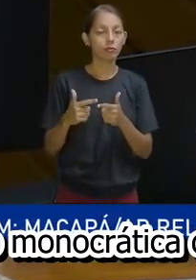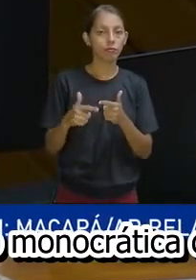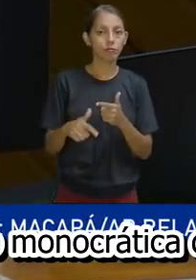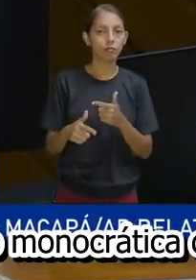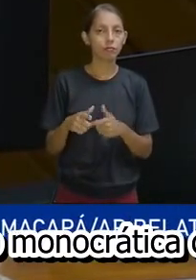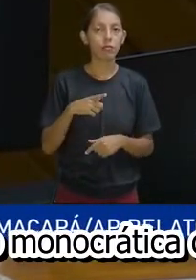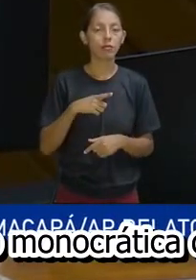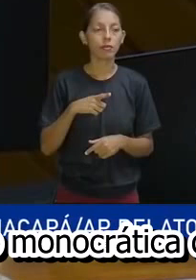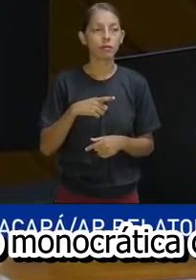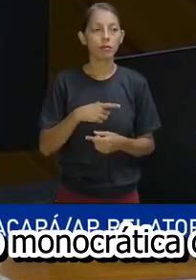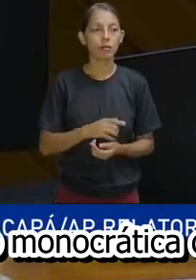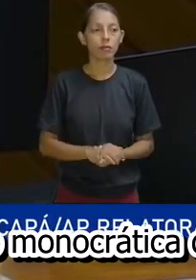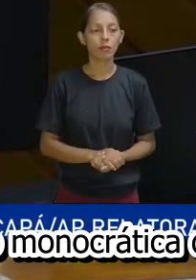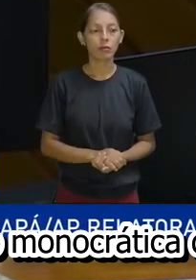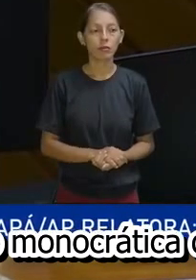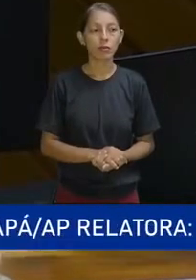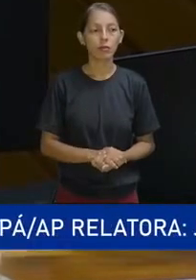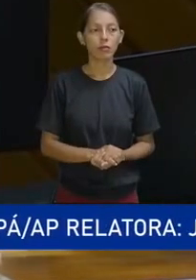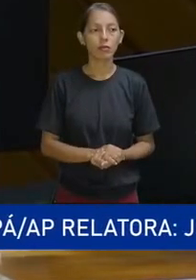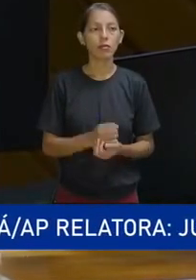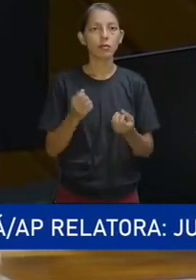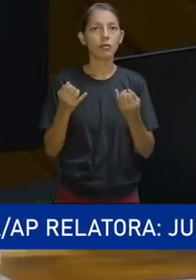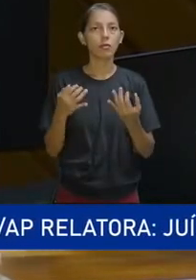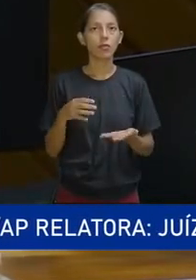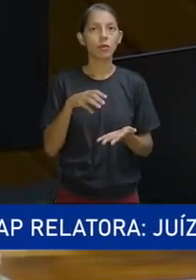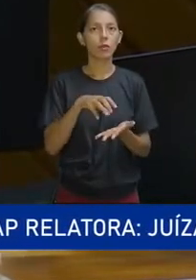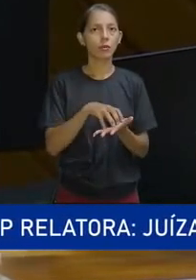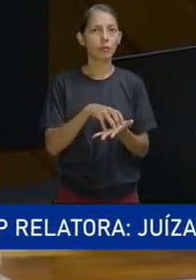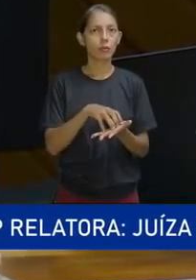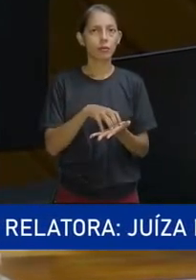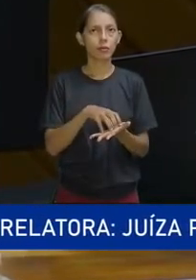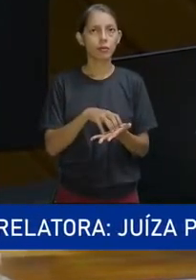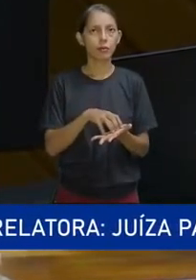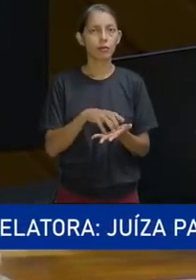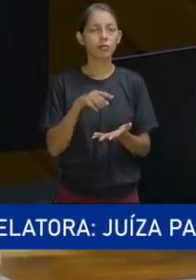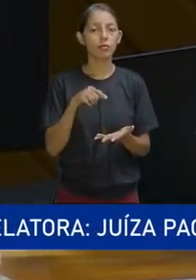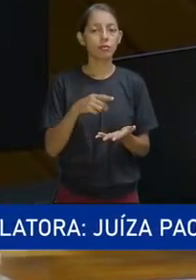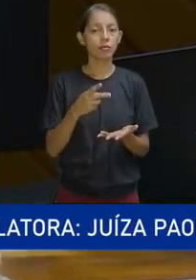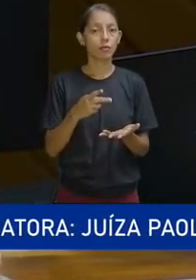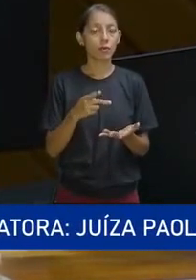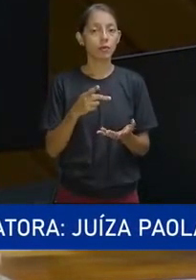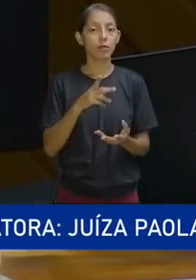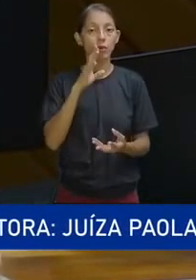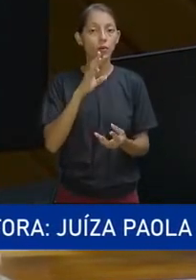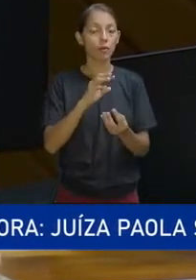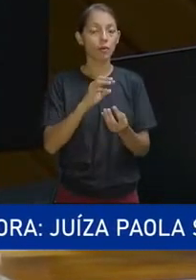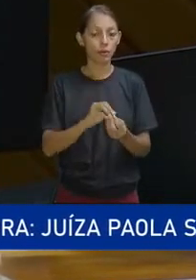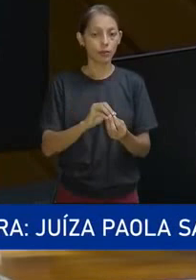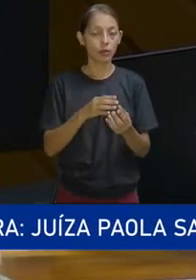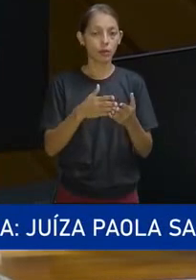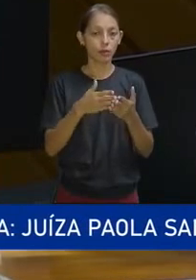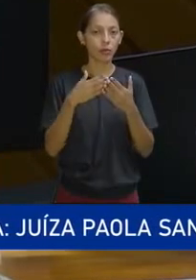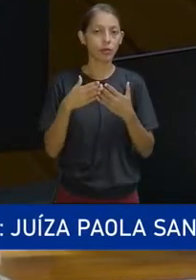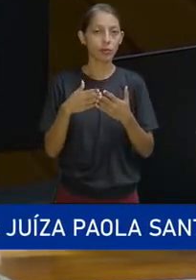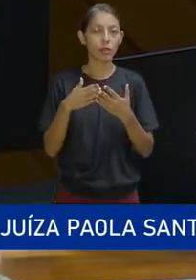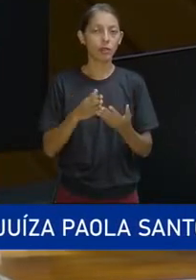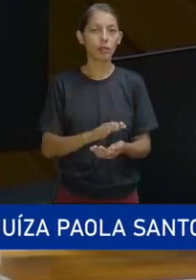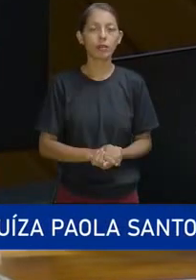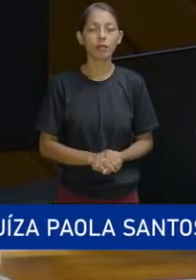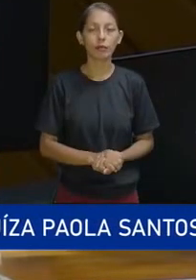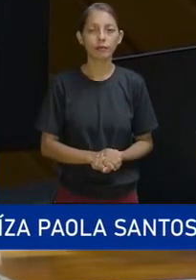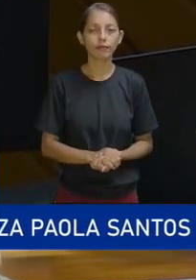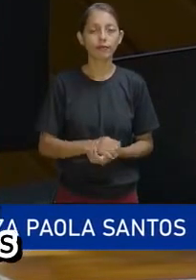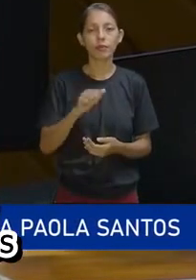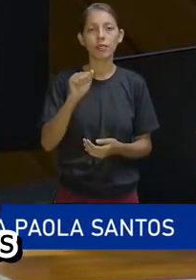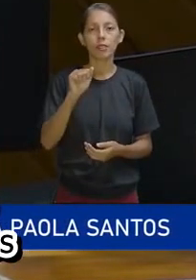decisão monocrática, que extinguiu sem resolução do mérito a ação rescisória, com pedido de tutela de urgência, ajuizada por